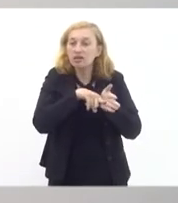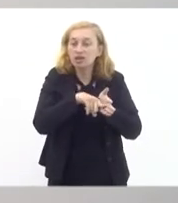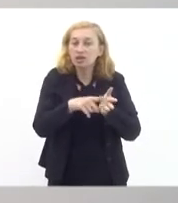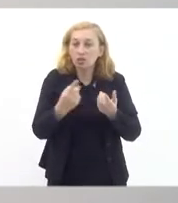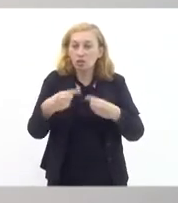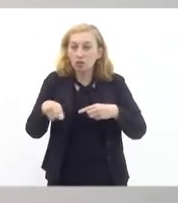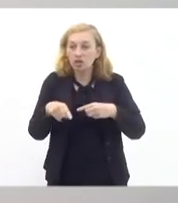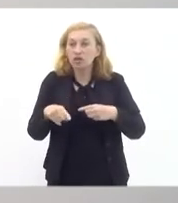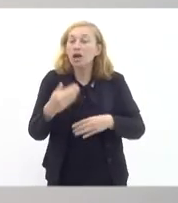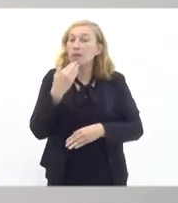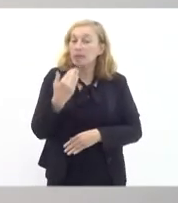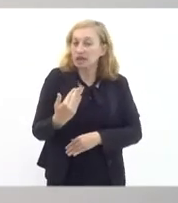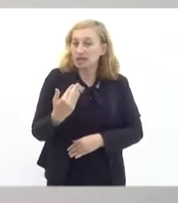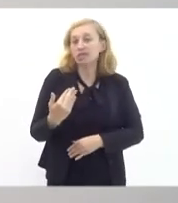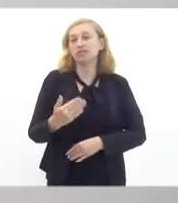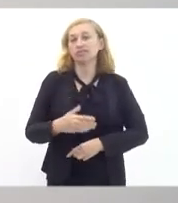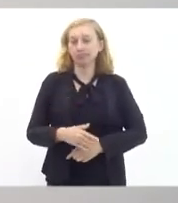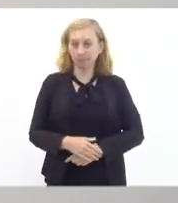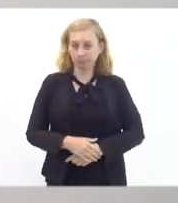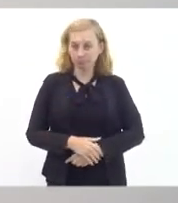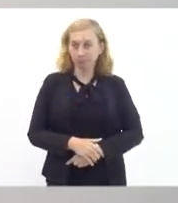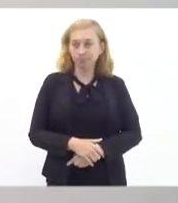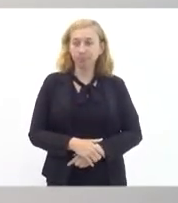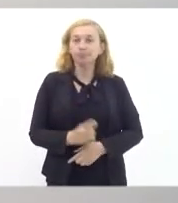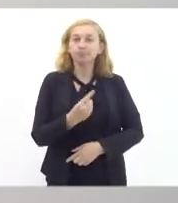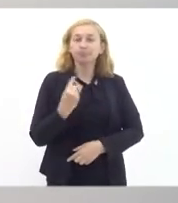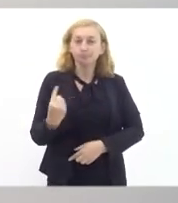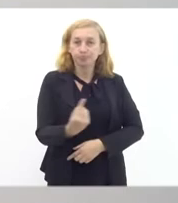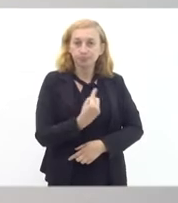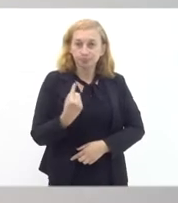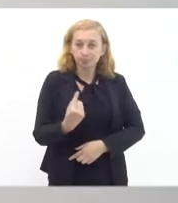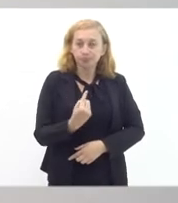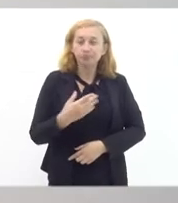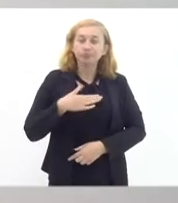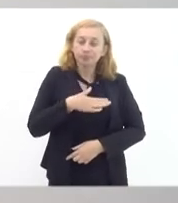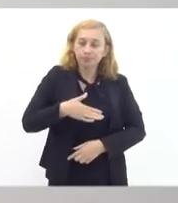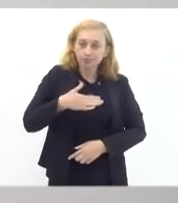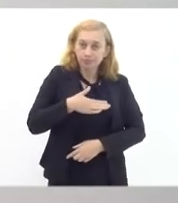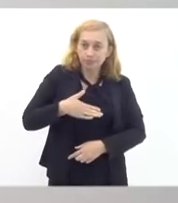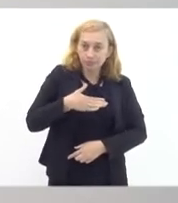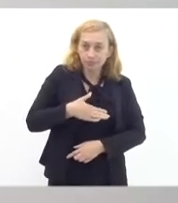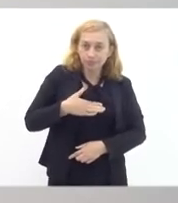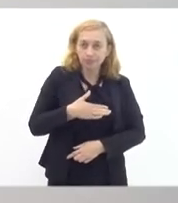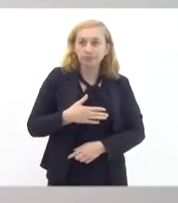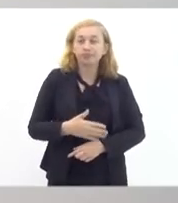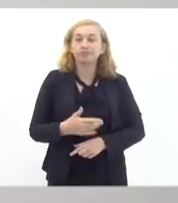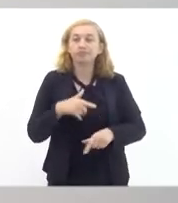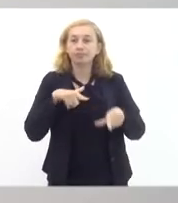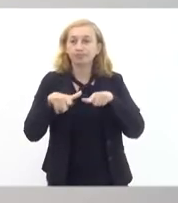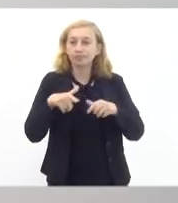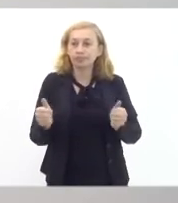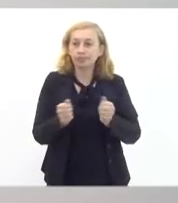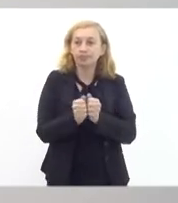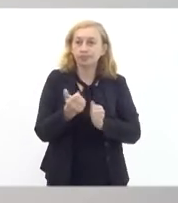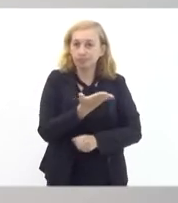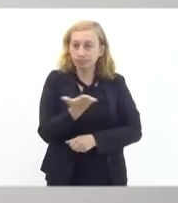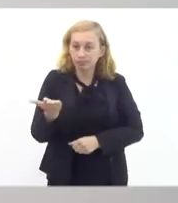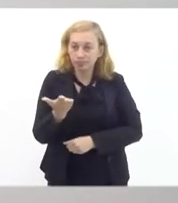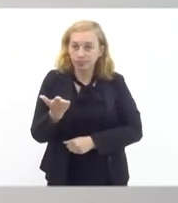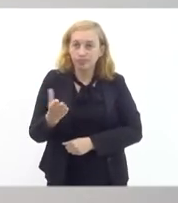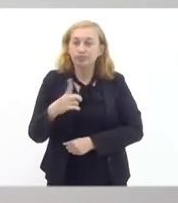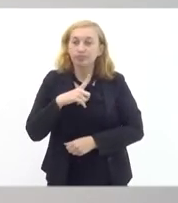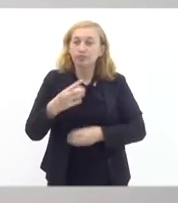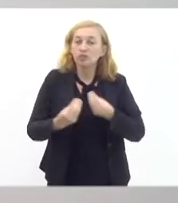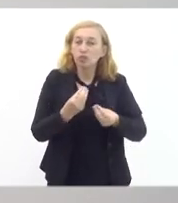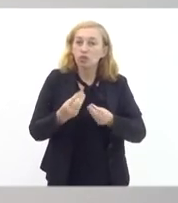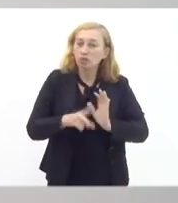eu vim aqui pedir uma coisa, gente. Nós gostaríamos muito de trabalhar junto com vocês e nós temos como